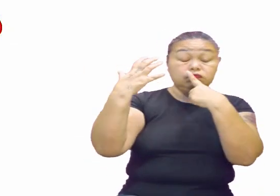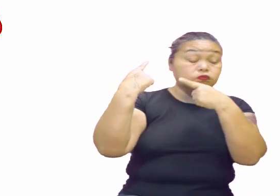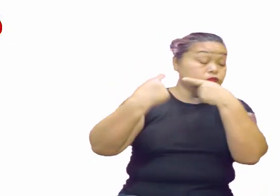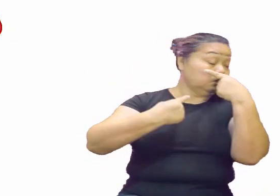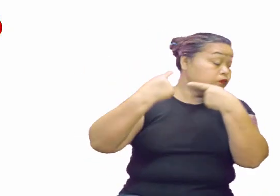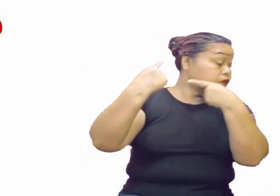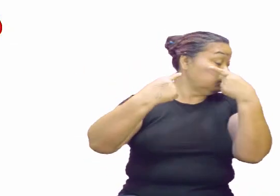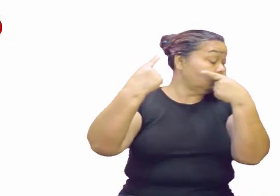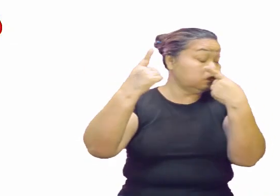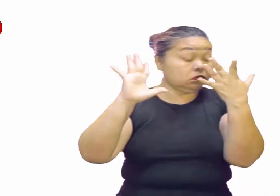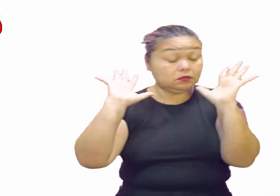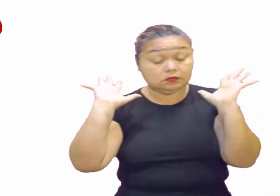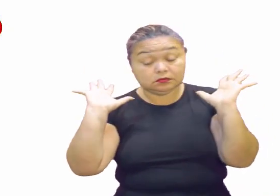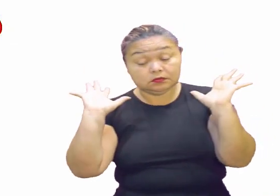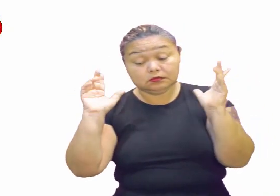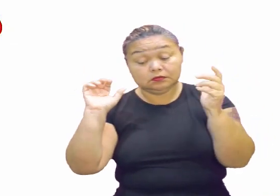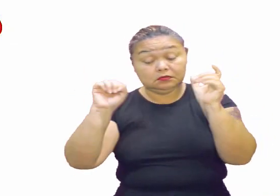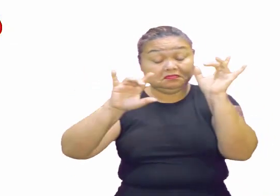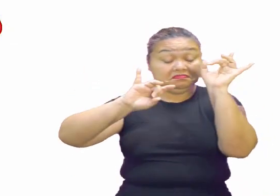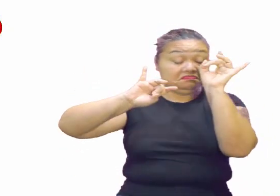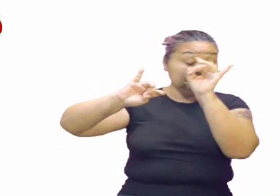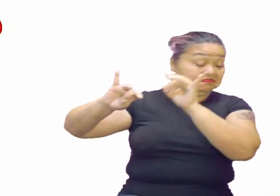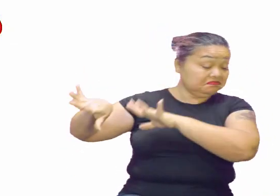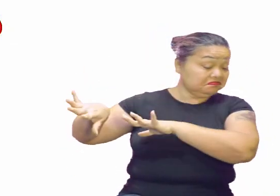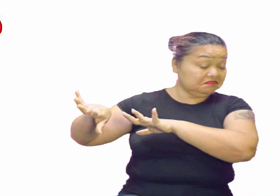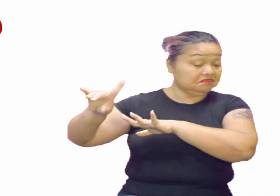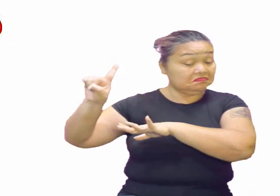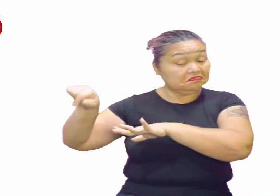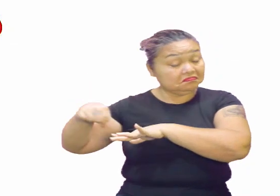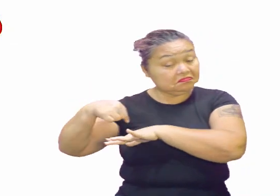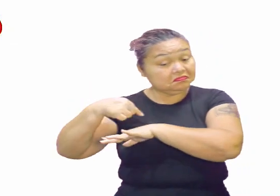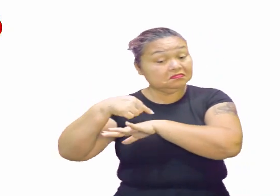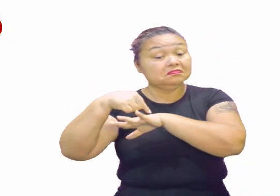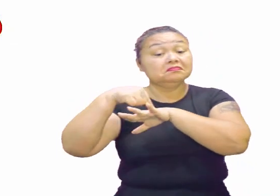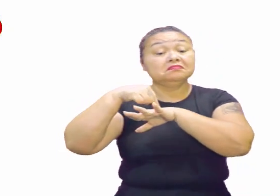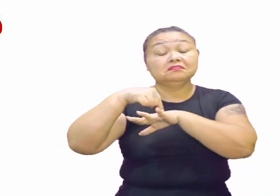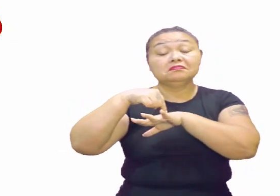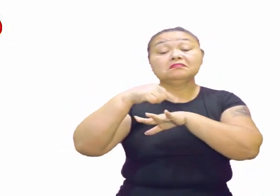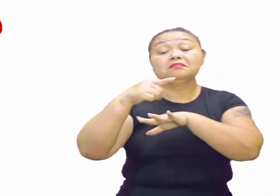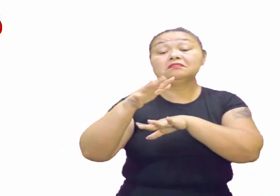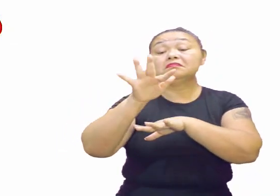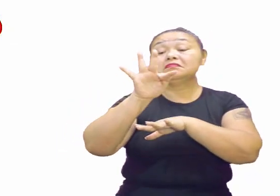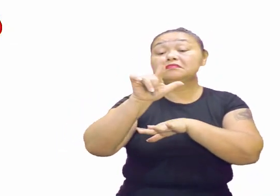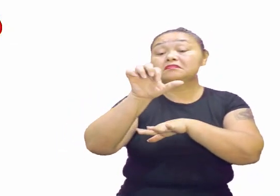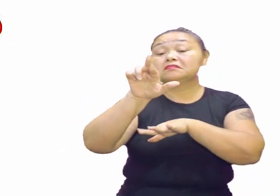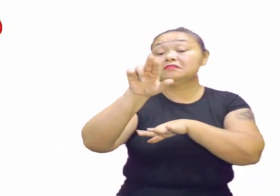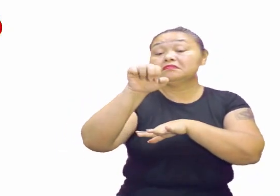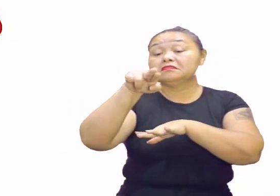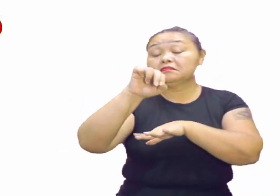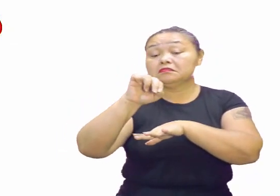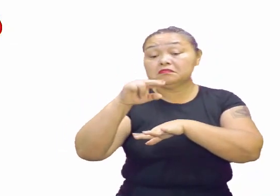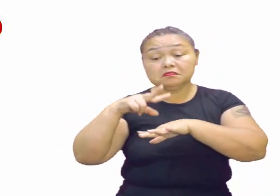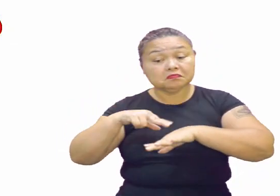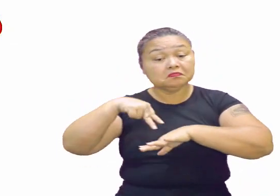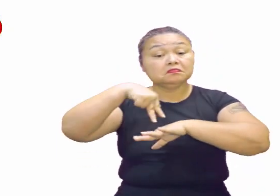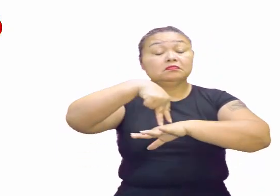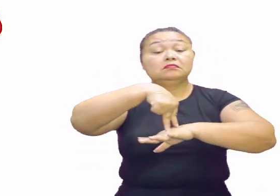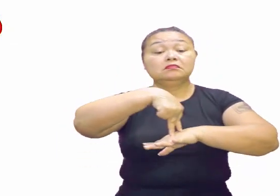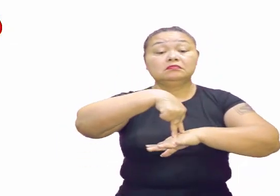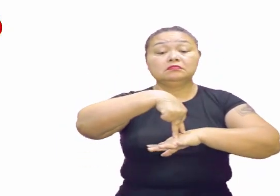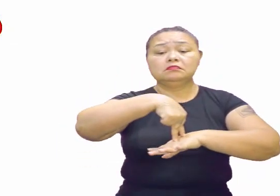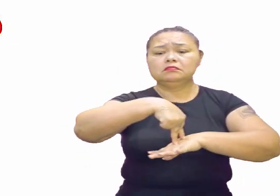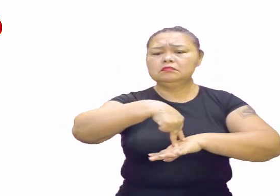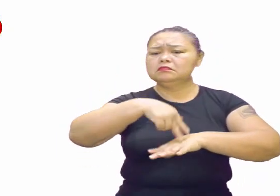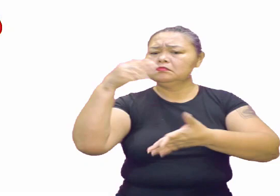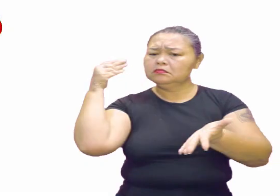política. Então ele deixa o cargo e aí não deu outro. Floriano assume,